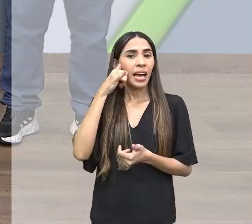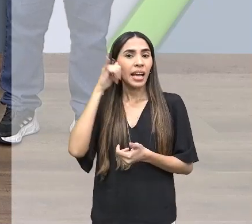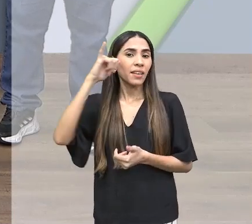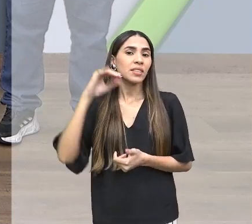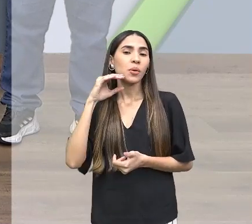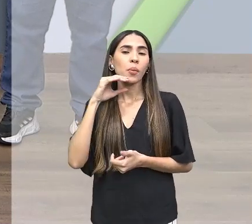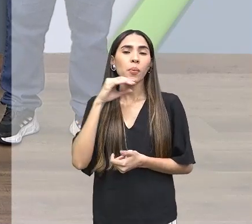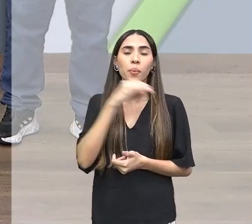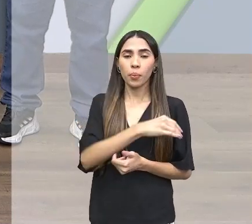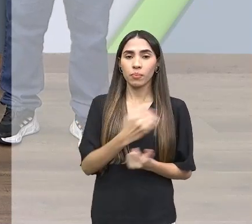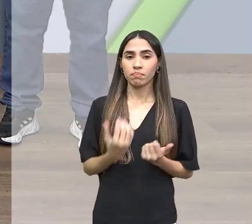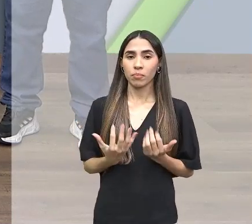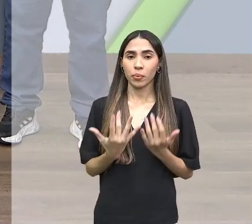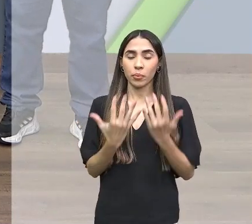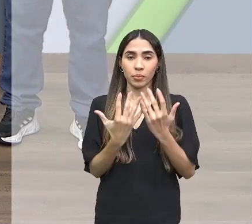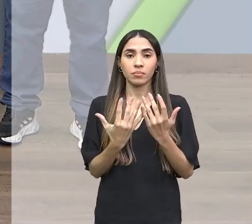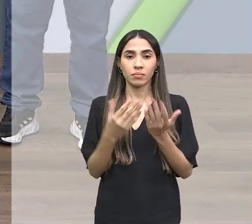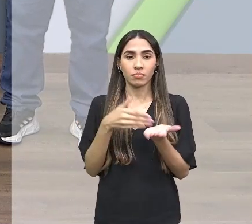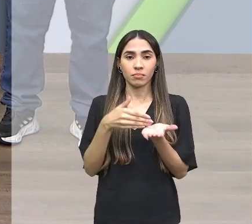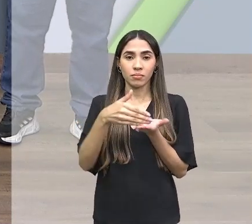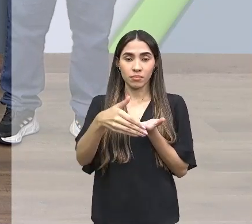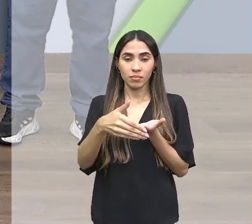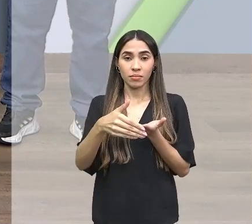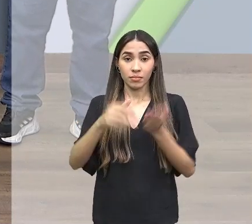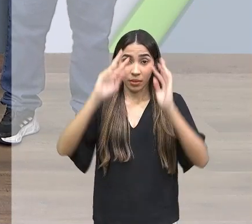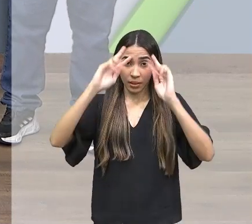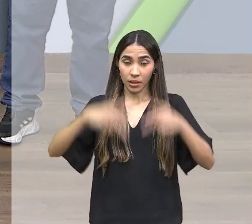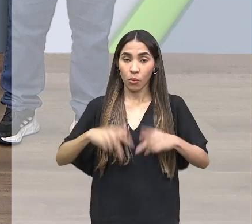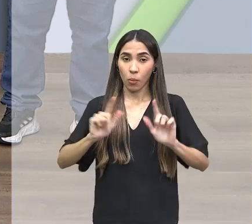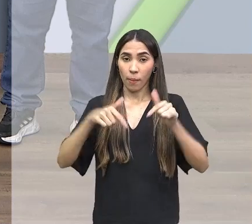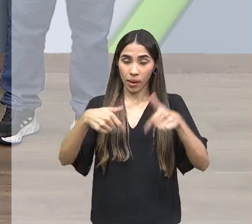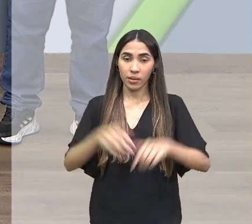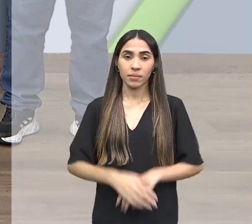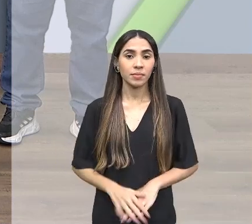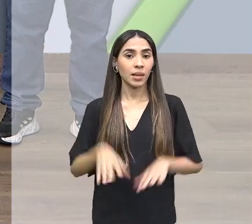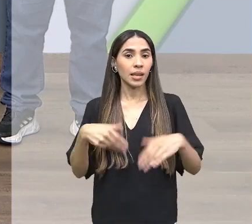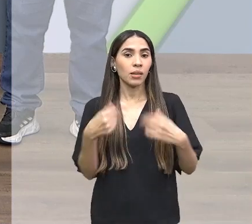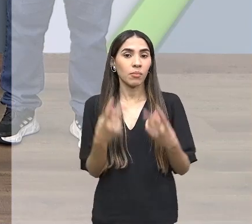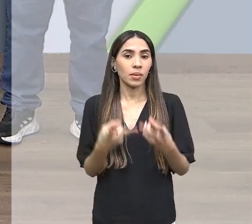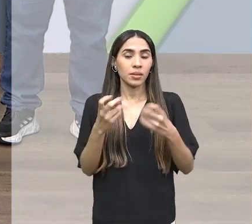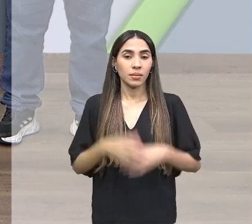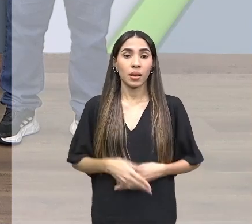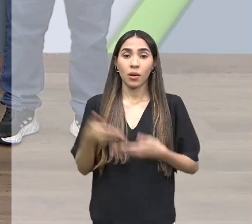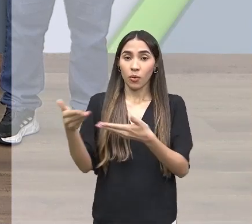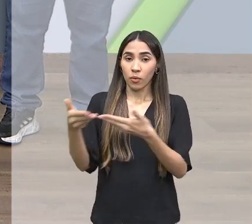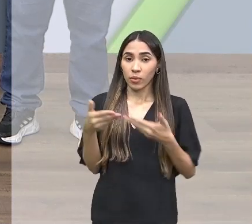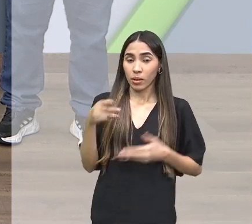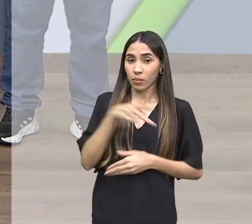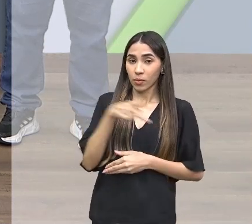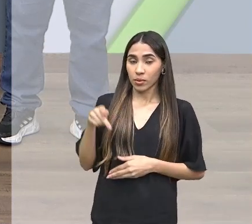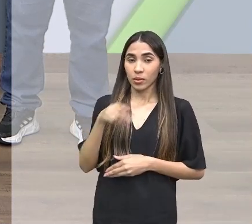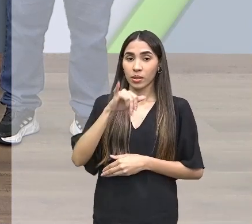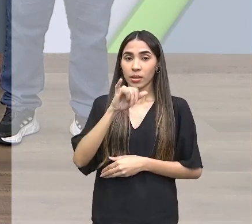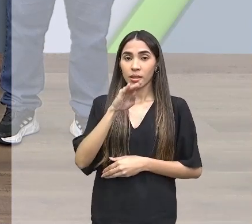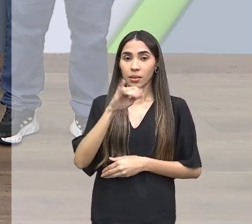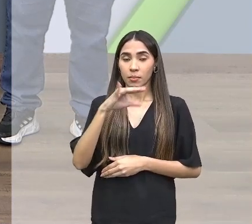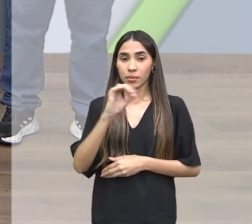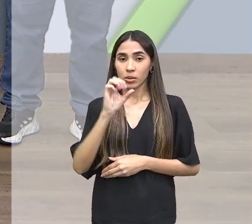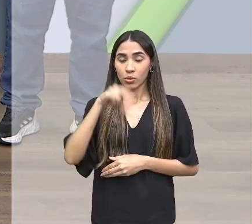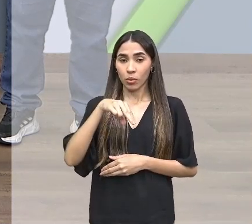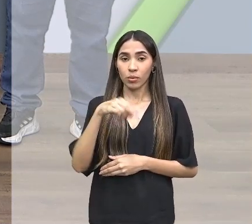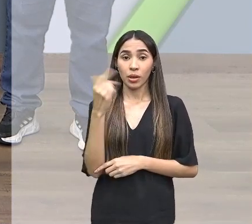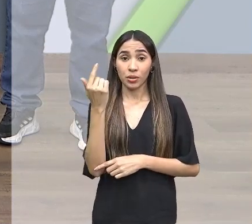muito, né, a partir dessa atividade humana. Então, veja só, nós convidamos o professor Ilbson, de